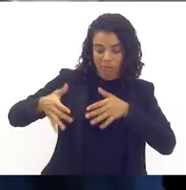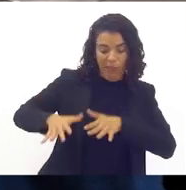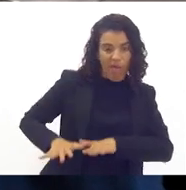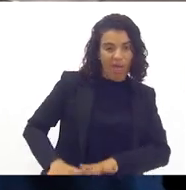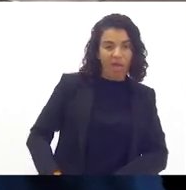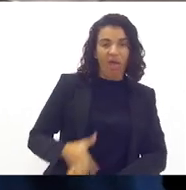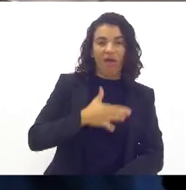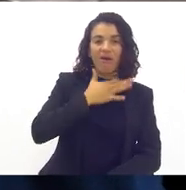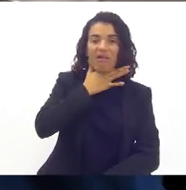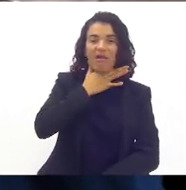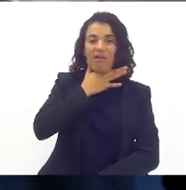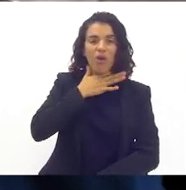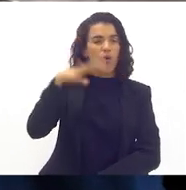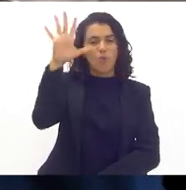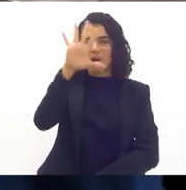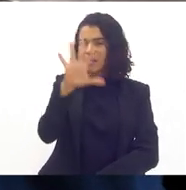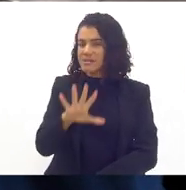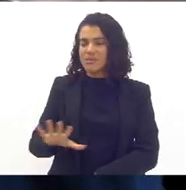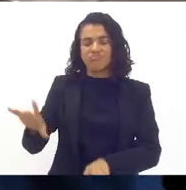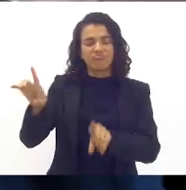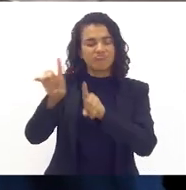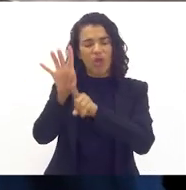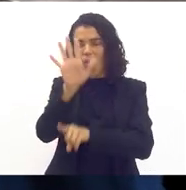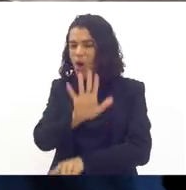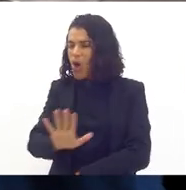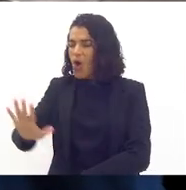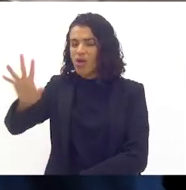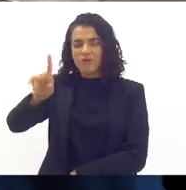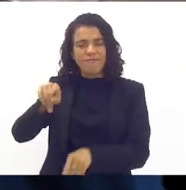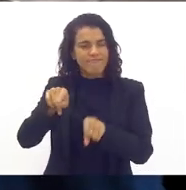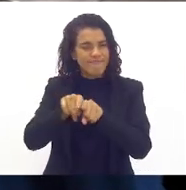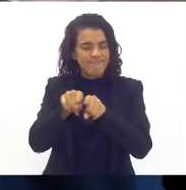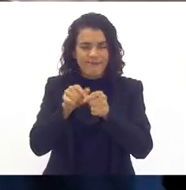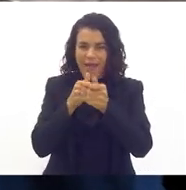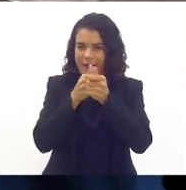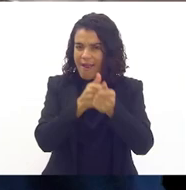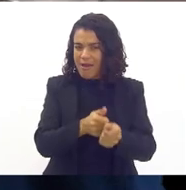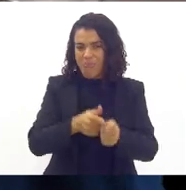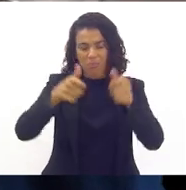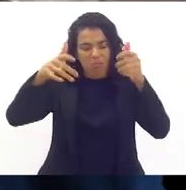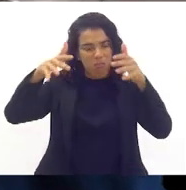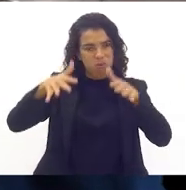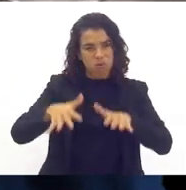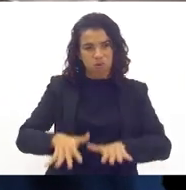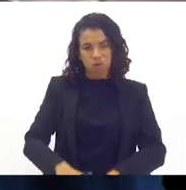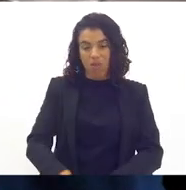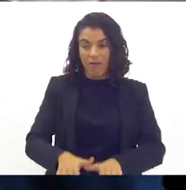junto. O deputado André Correia, não sei se o senhor sabe,